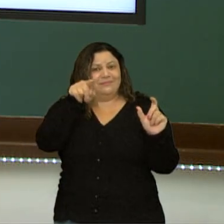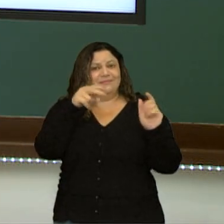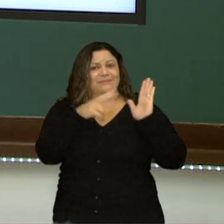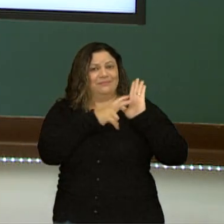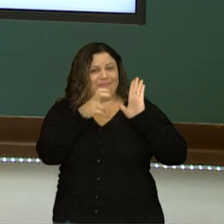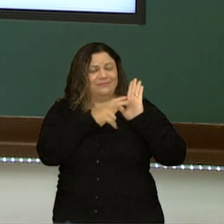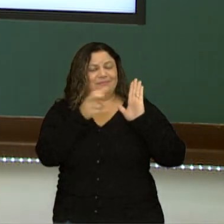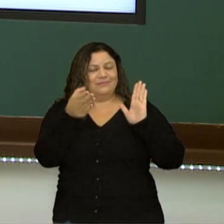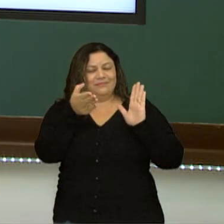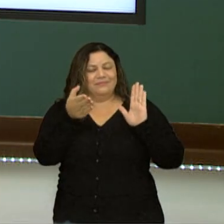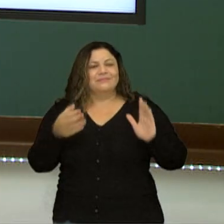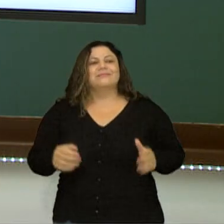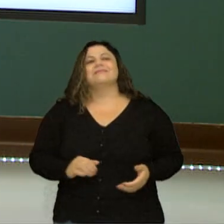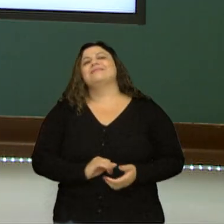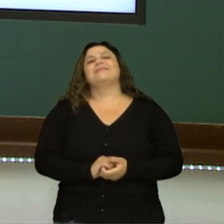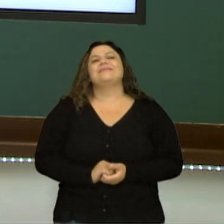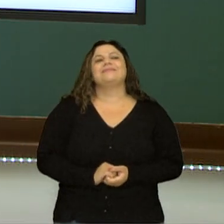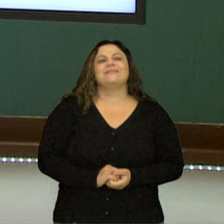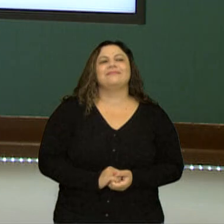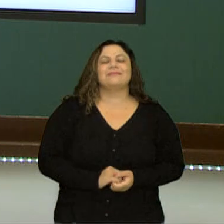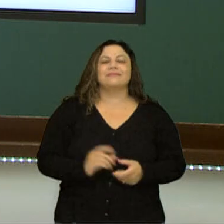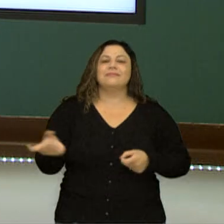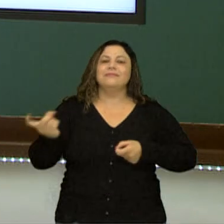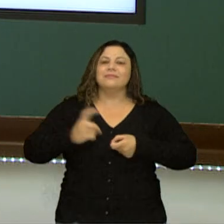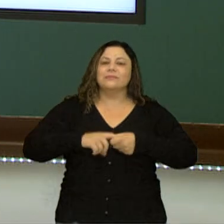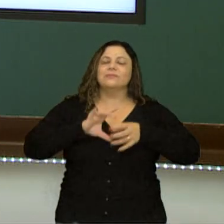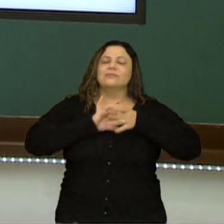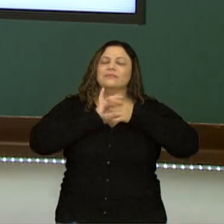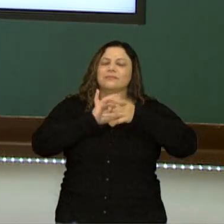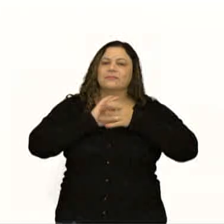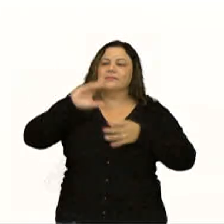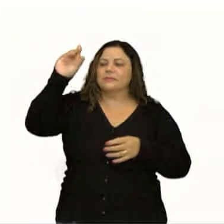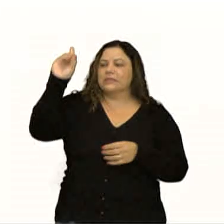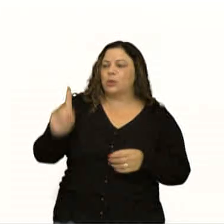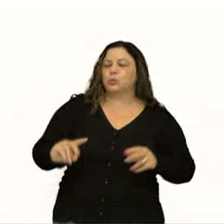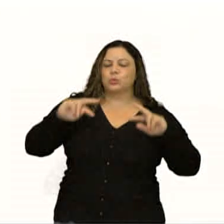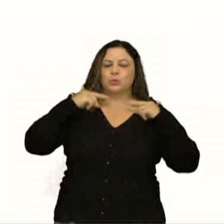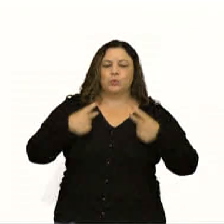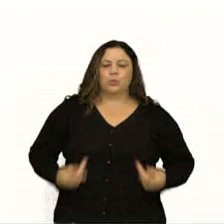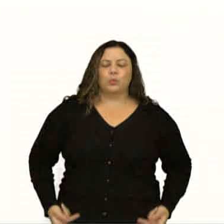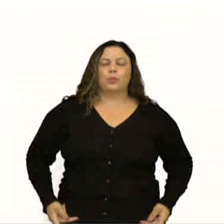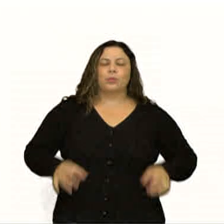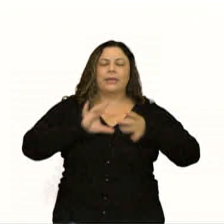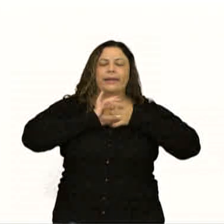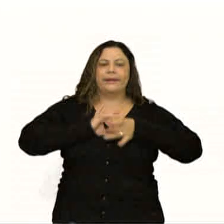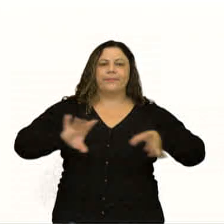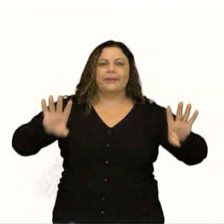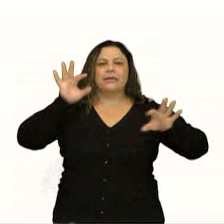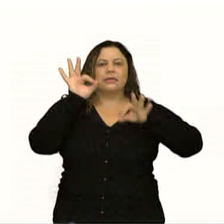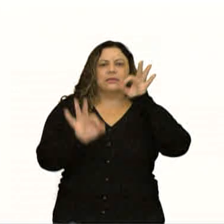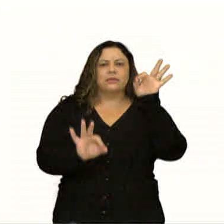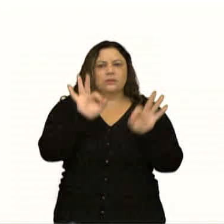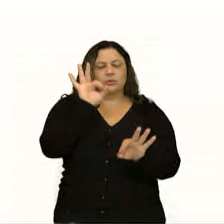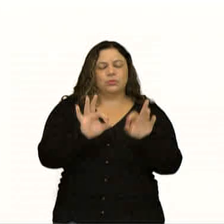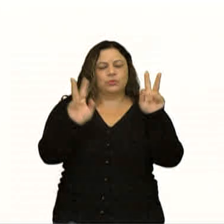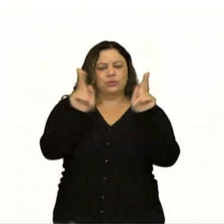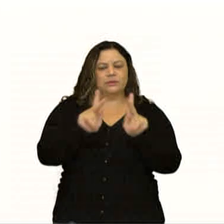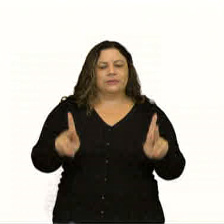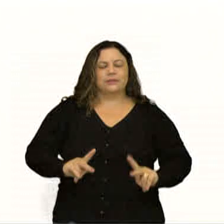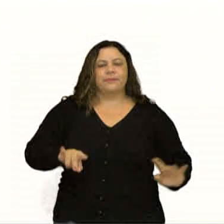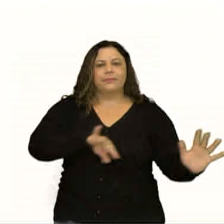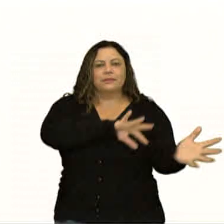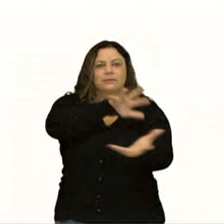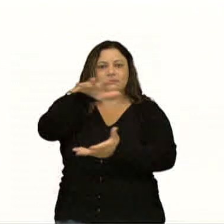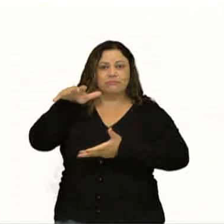pode utilizar já. Reitera que os direitos humanos são a base da liberdade, da justiça e da paz no mundo.